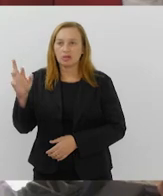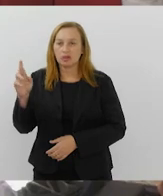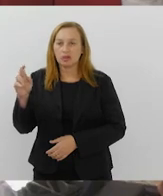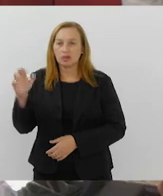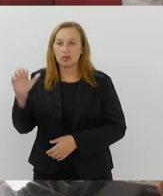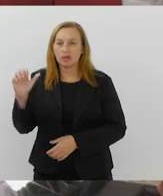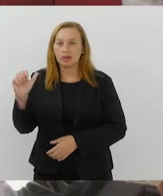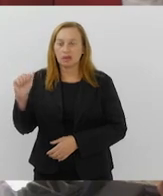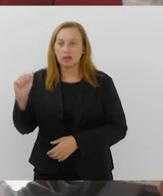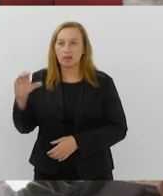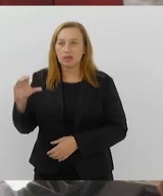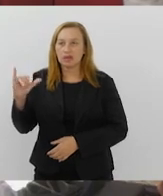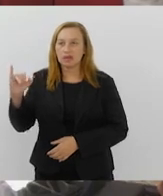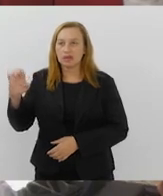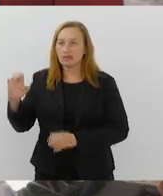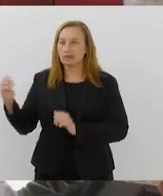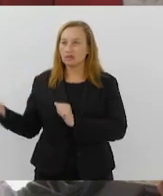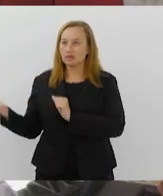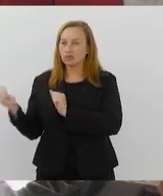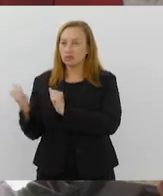Senta aqui para o lado, vem aqui para o lado.